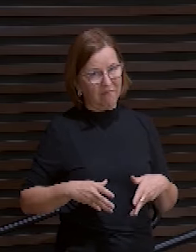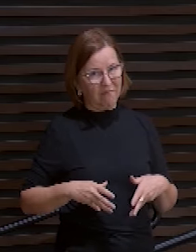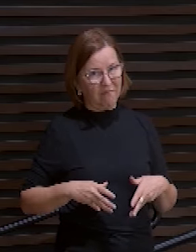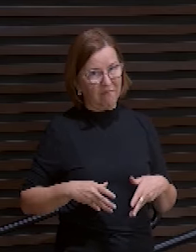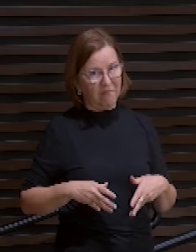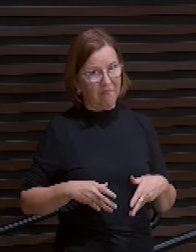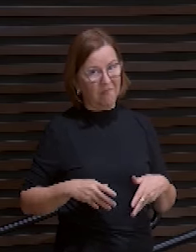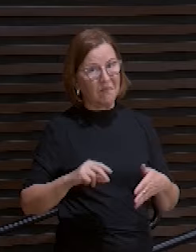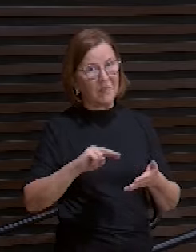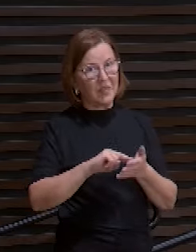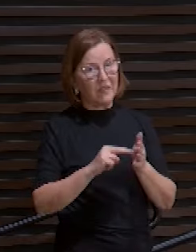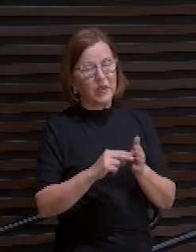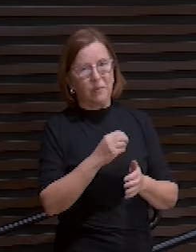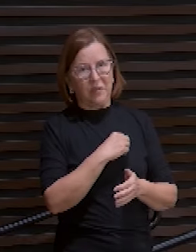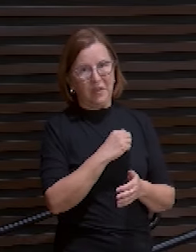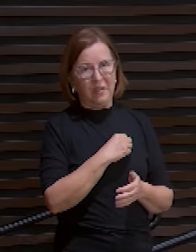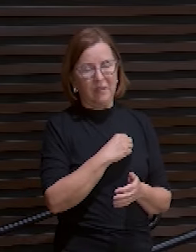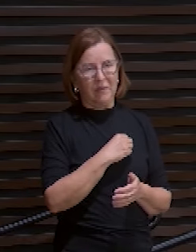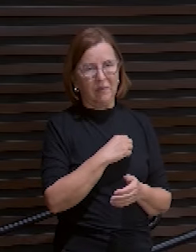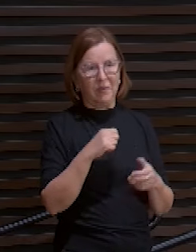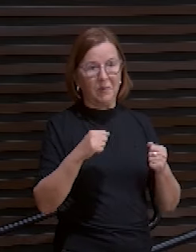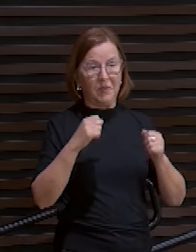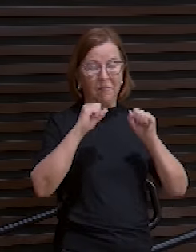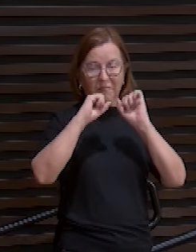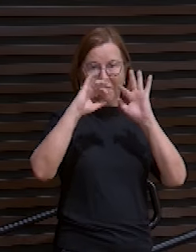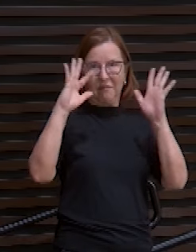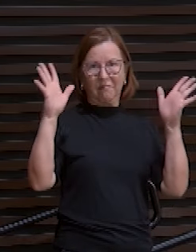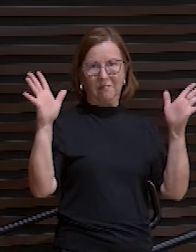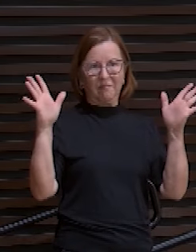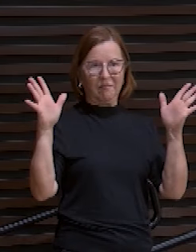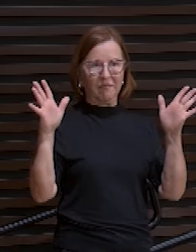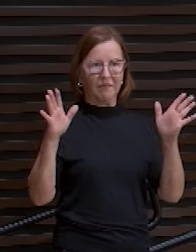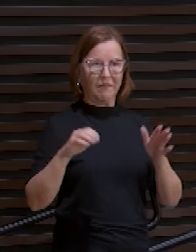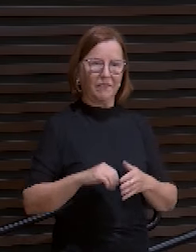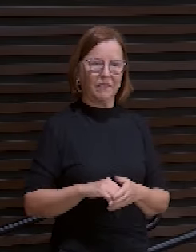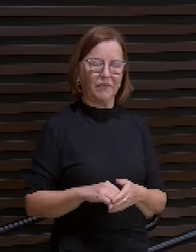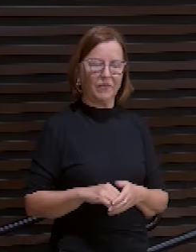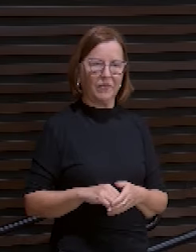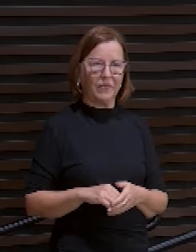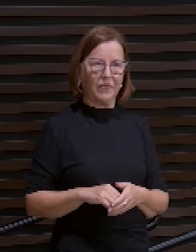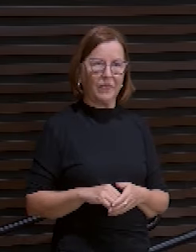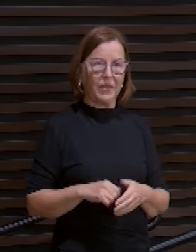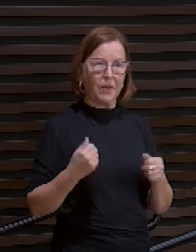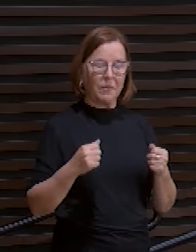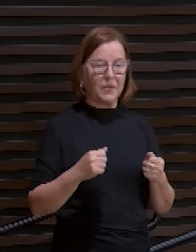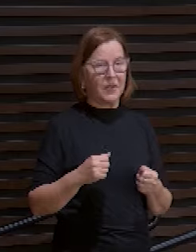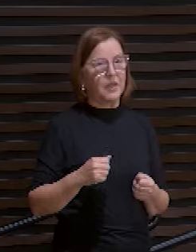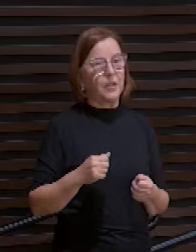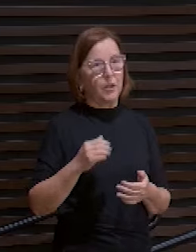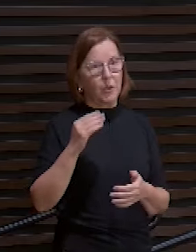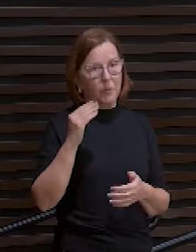precisamos ser bem Claros em identificar o